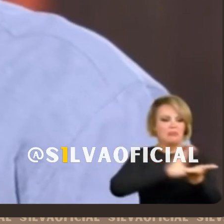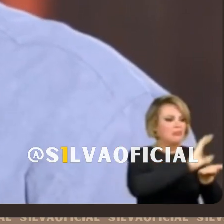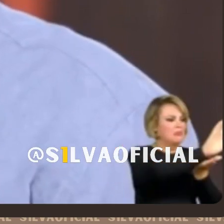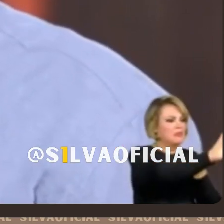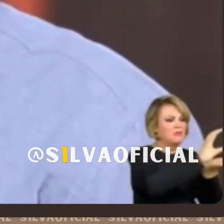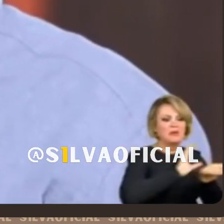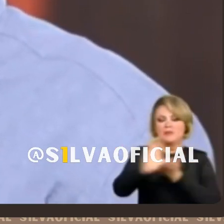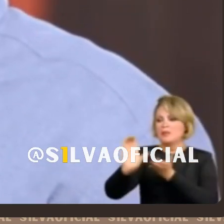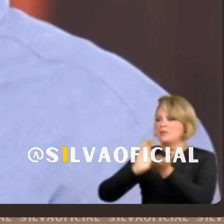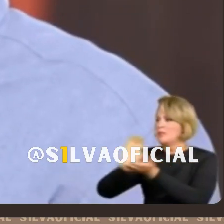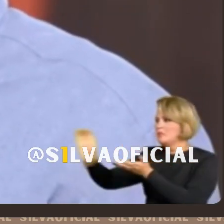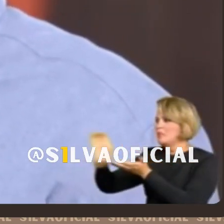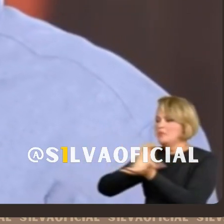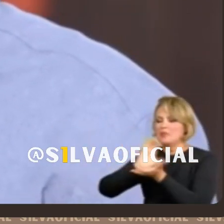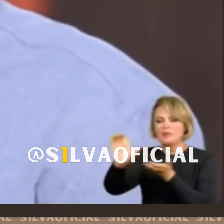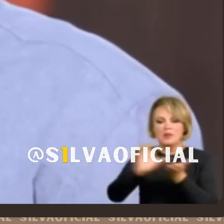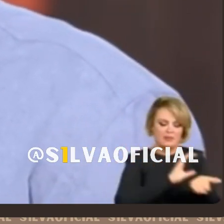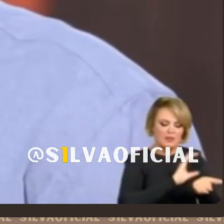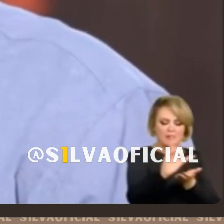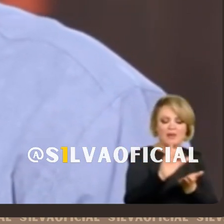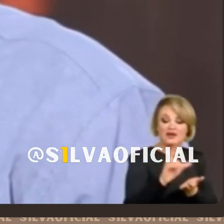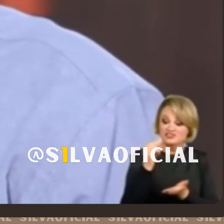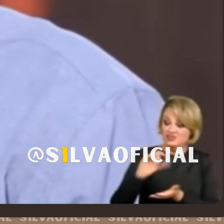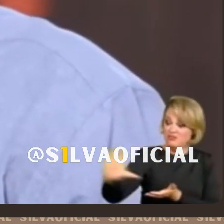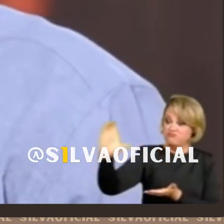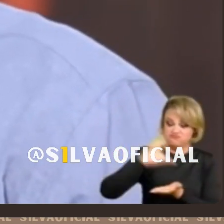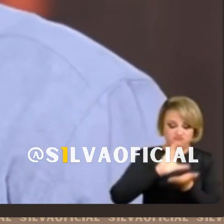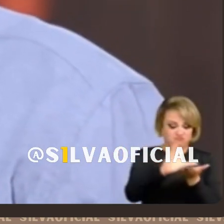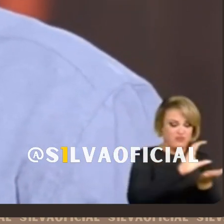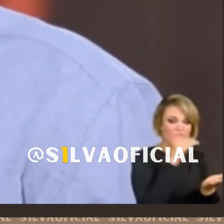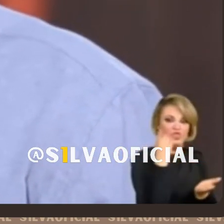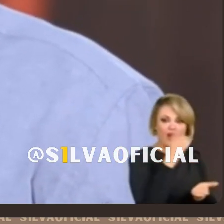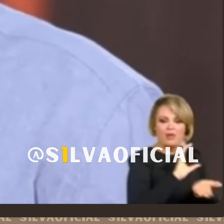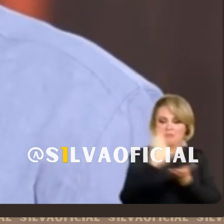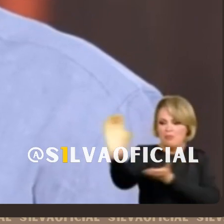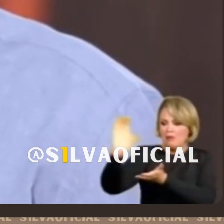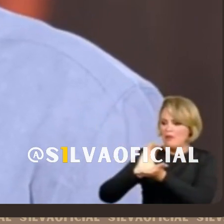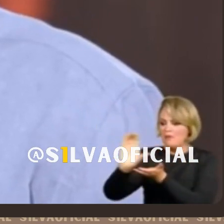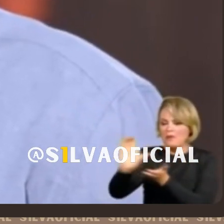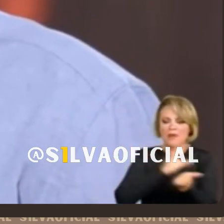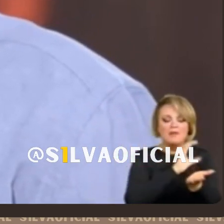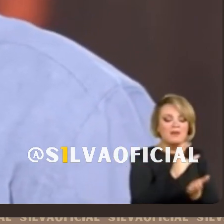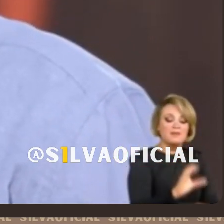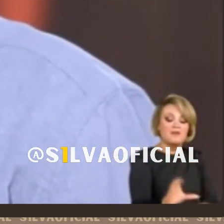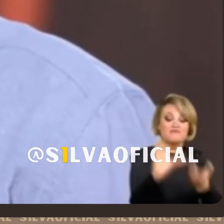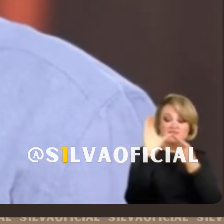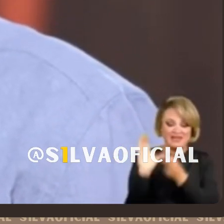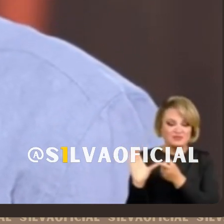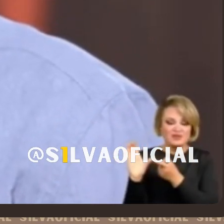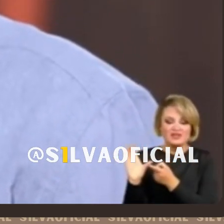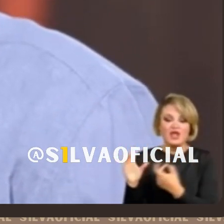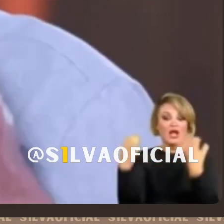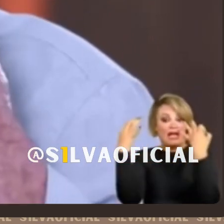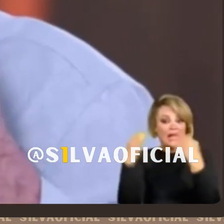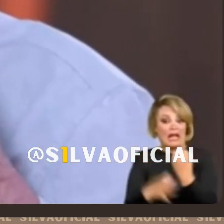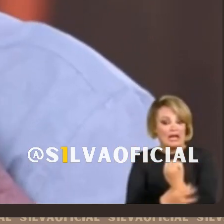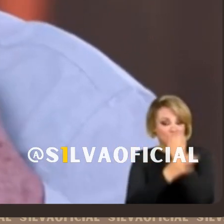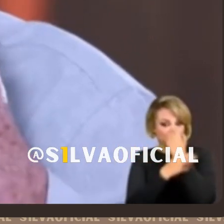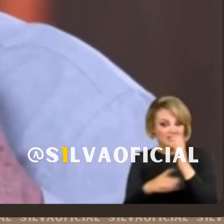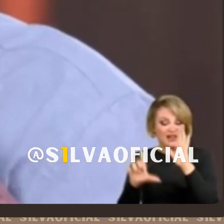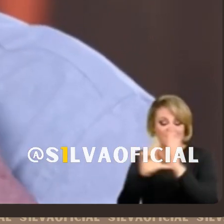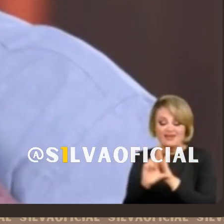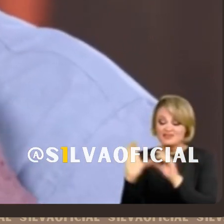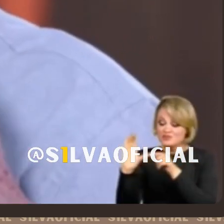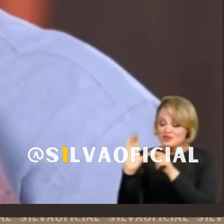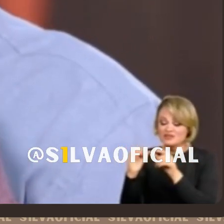dólares aportar em algum lugar. Vamos dar legalidade a eles e vamos fazer com que eles gerem emprego, gerem desenvolvimento. Desde a